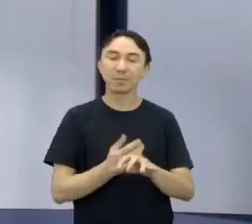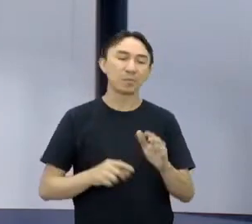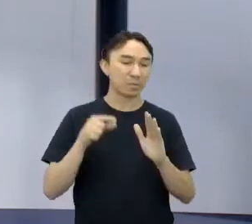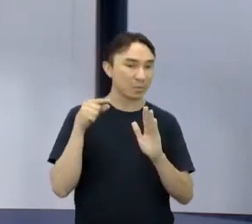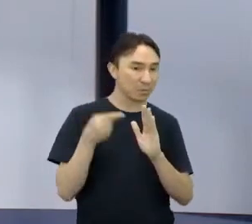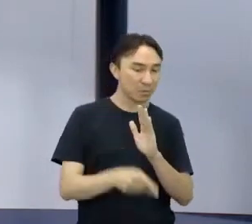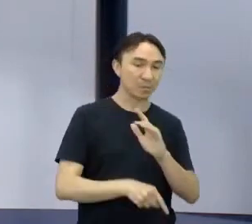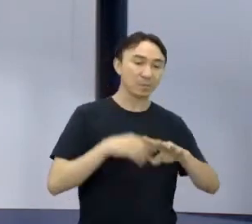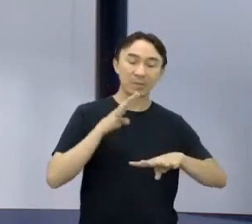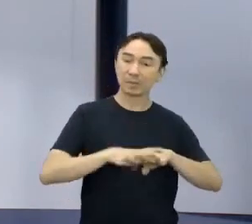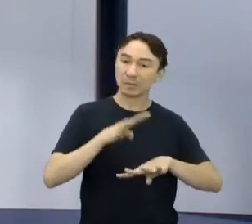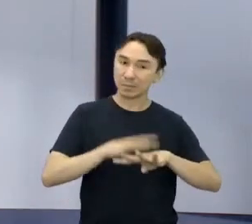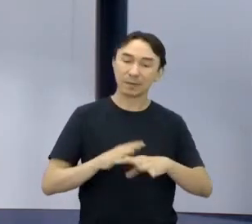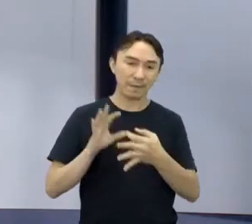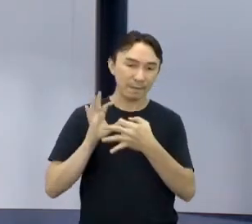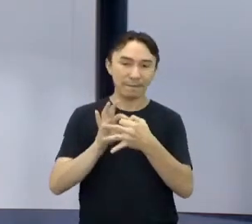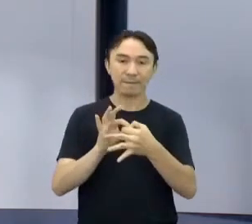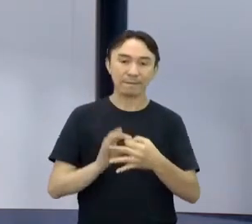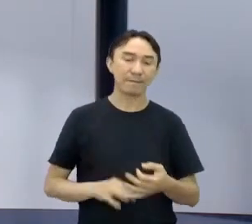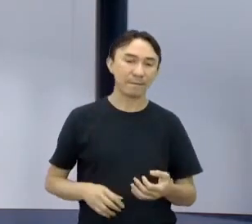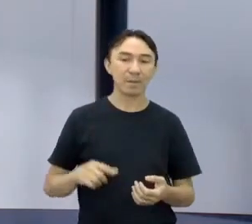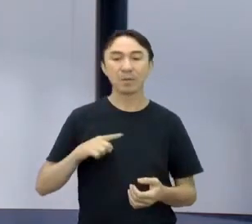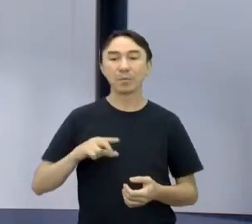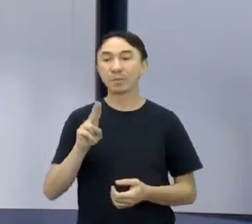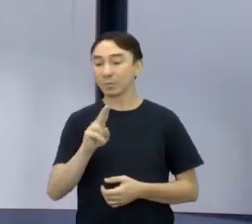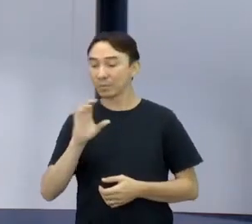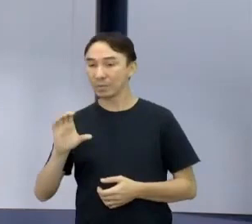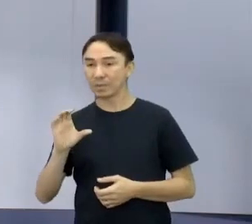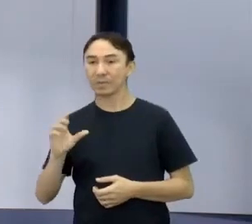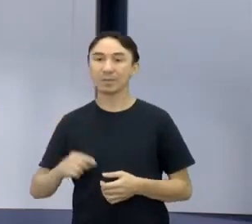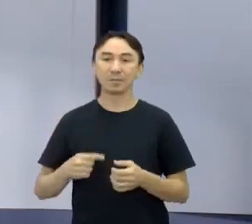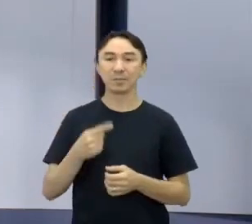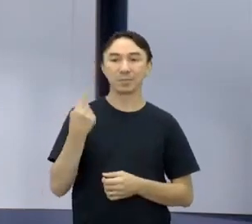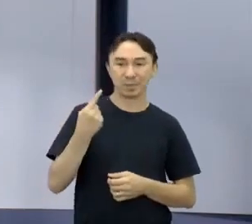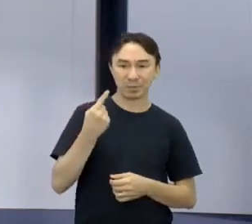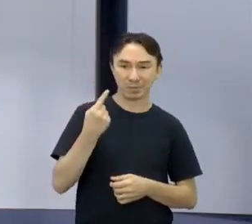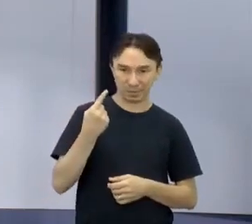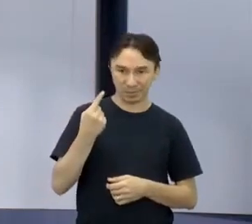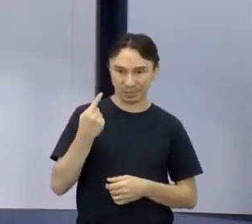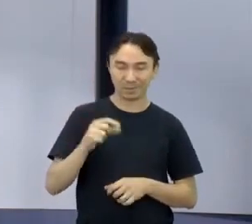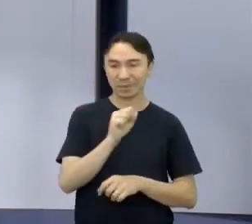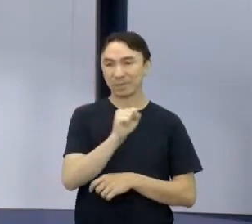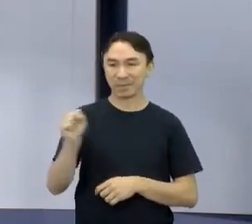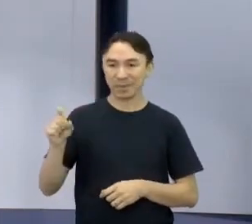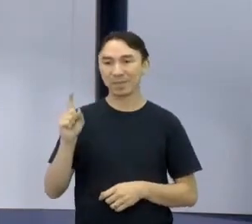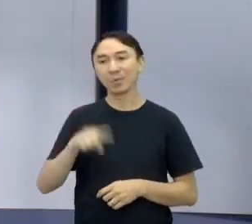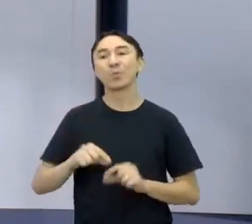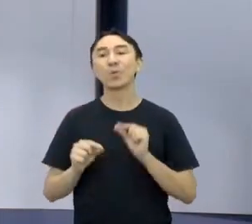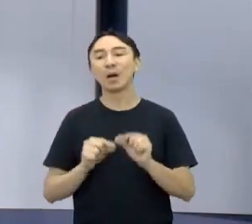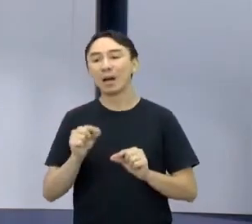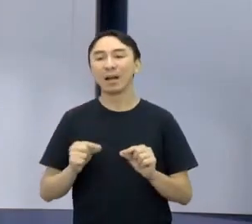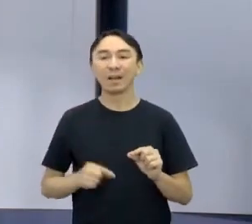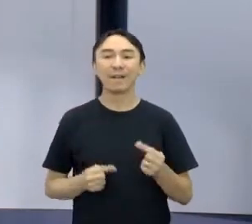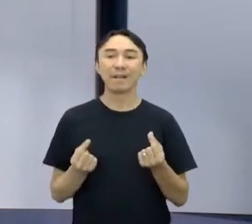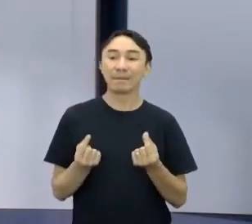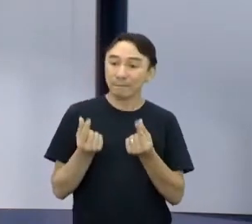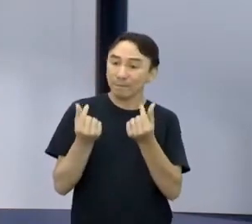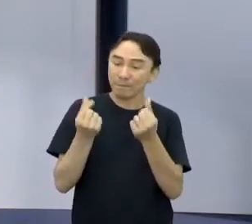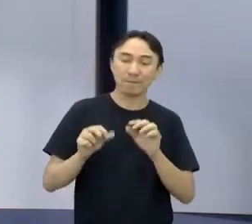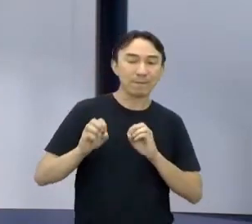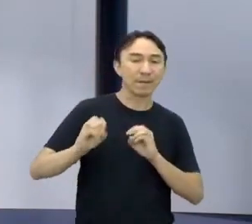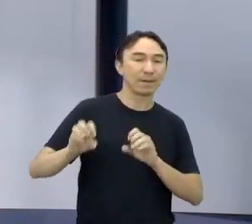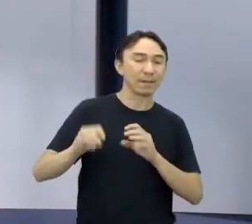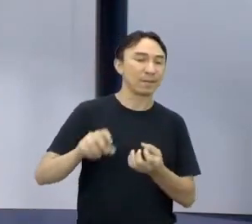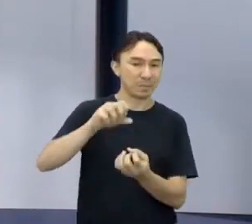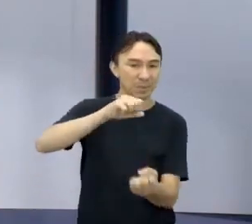primeiro semestre, né, que é Educação Financeira Sustentável. Então, nas aulas anteriores a gente já falou um pouquinho sobre gráfico de lucro